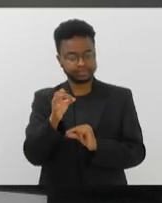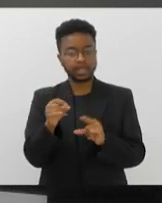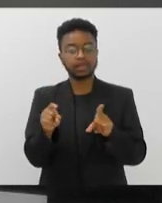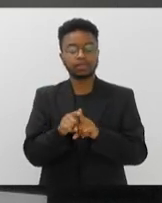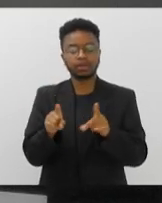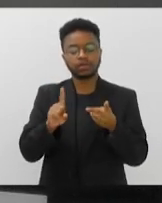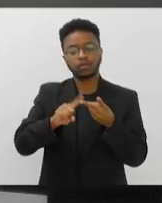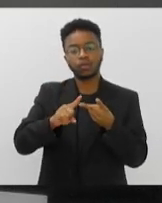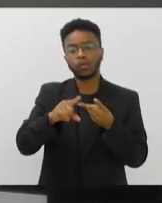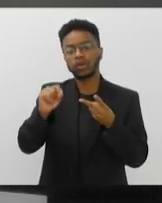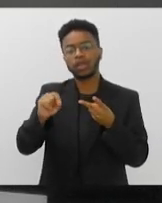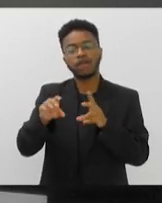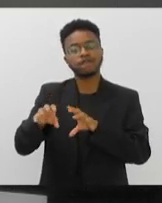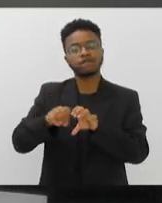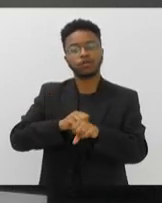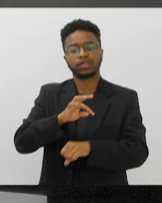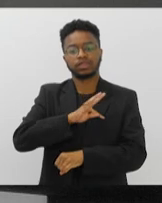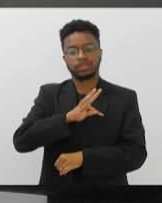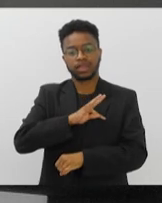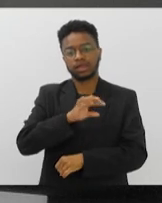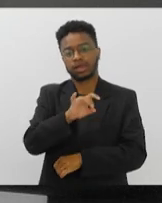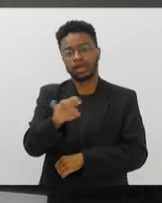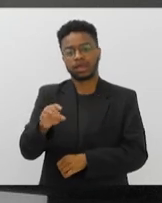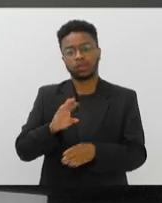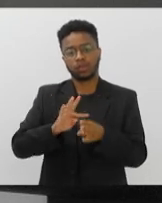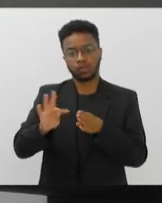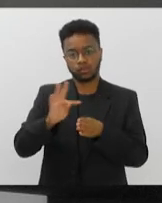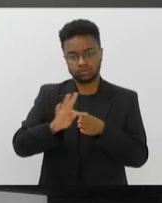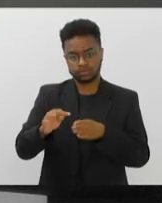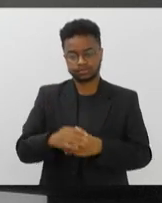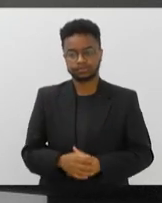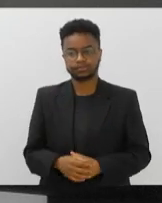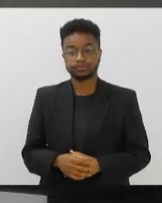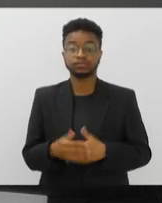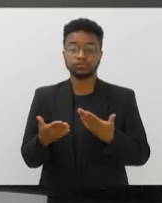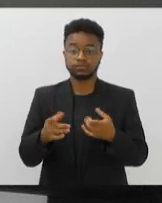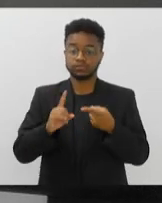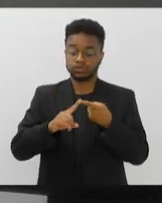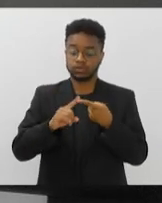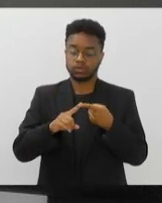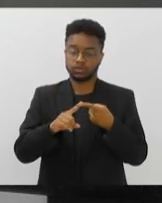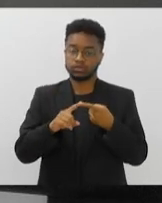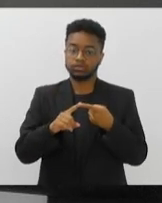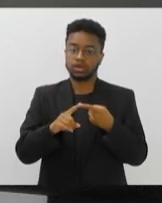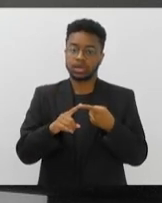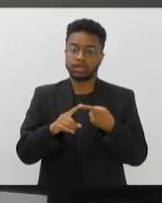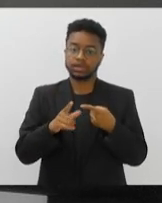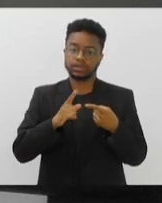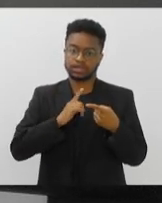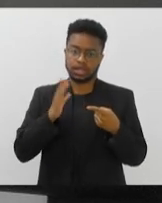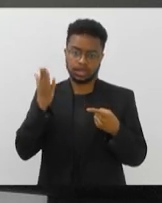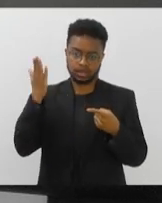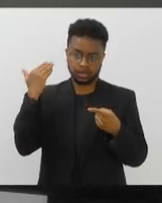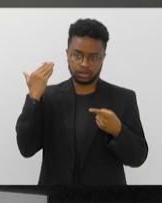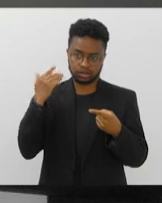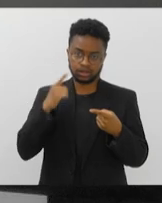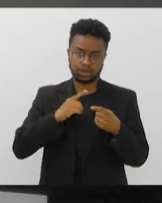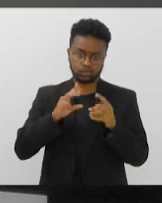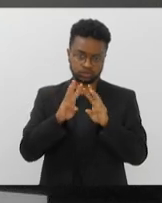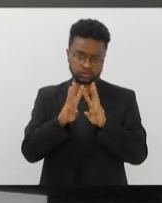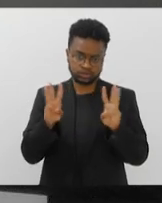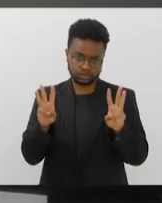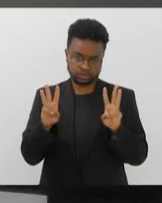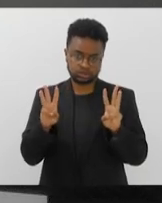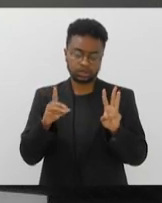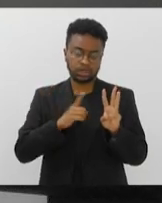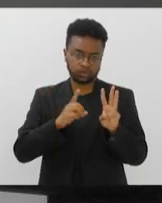capacitação técnica dos próprios conselheiros quanto ao fortalecimento do cof sor CG existia um um site existia